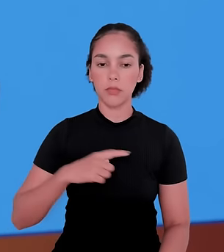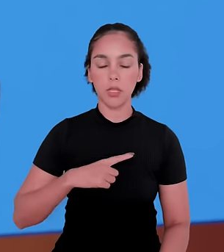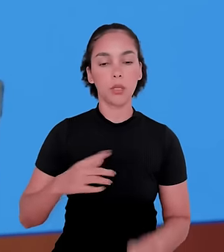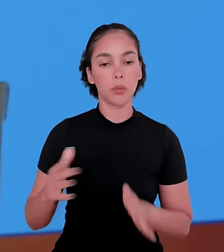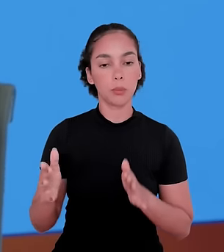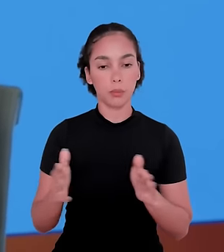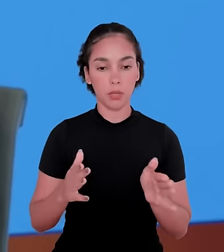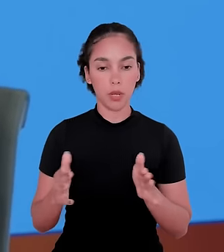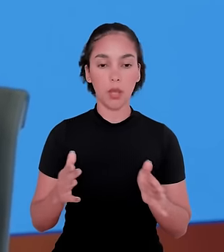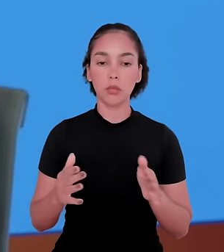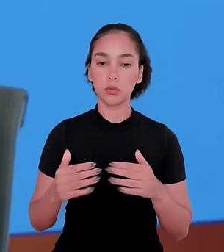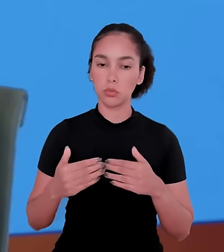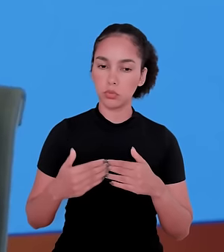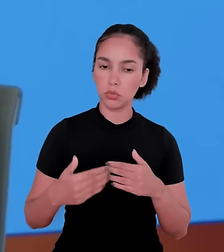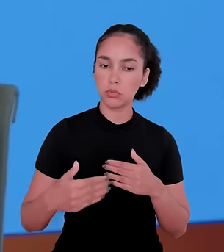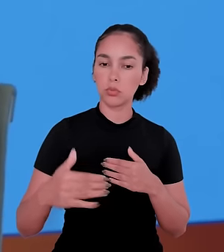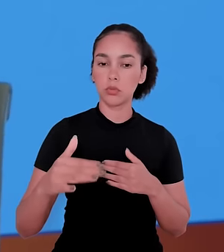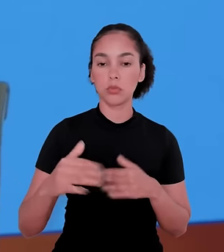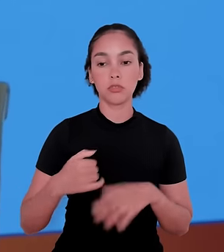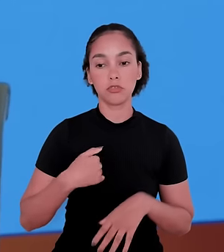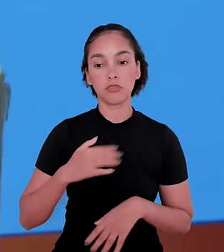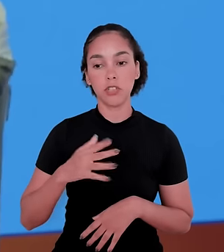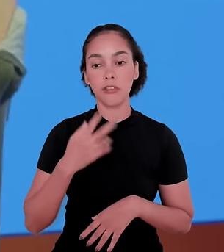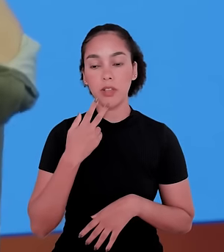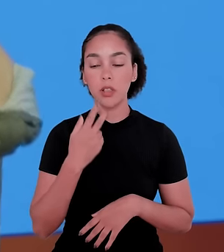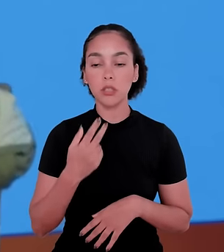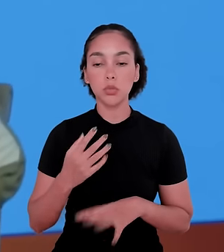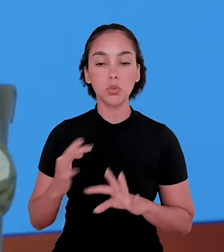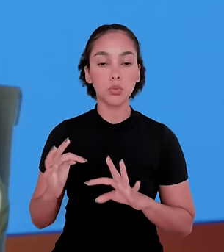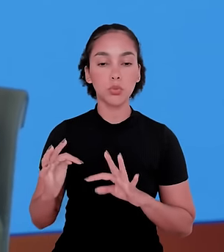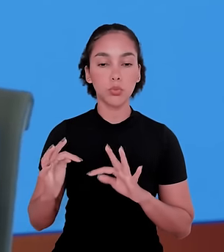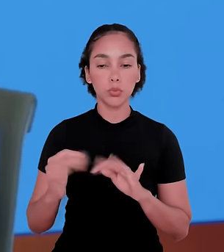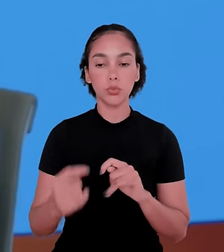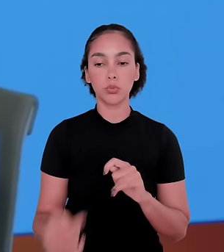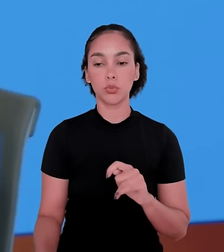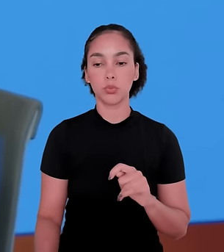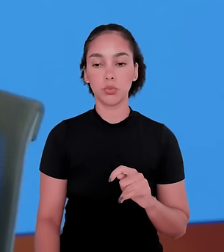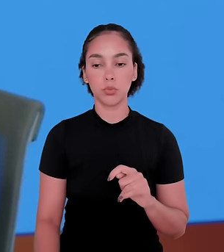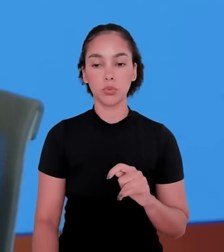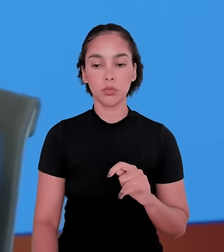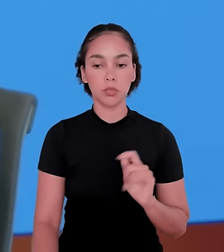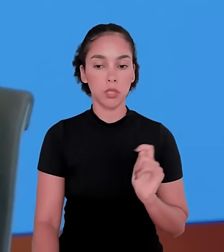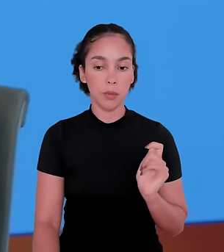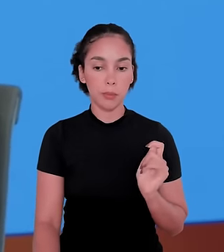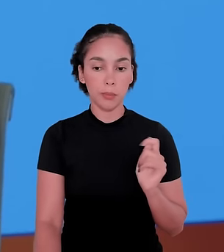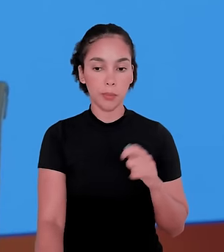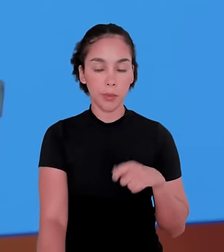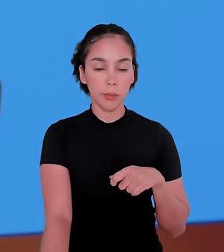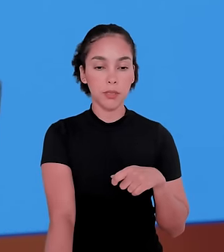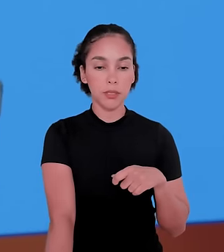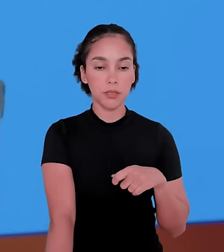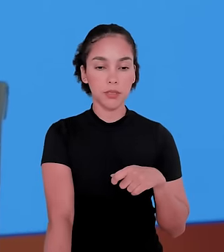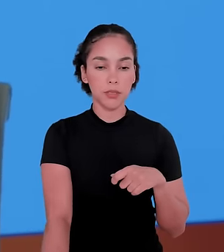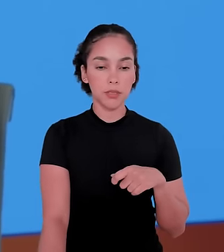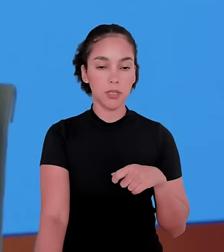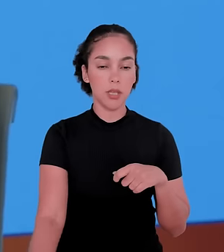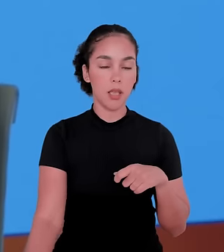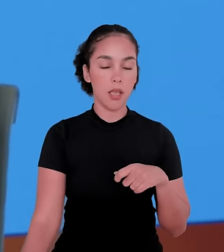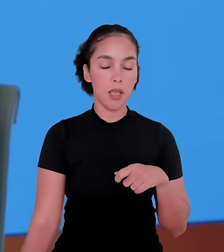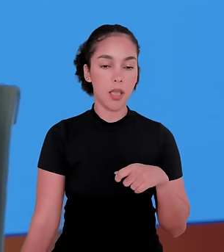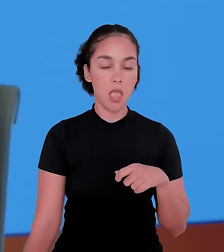prazo bem grande e ele como eu disse todos os ativos de pii ele te permite a exclusão de outras